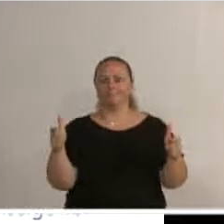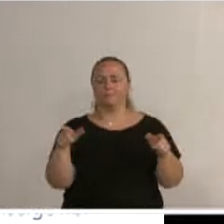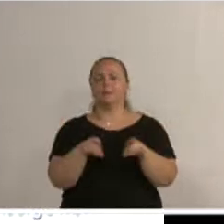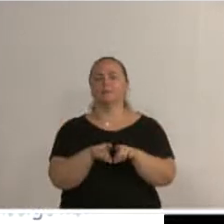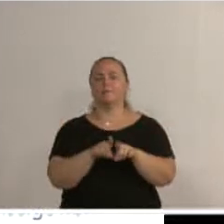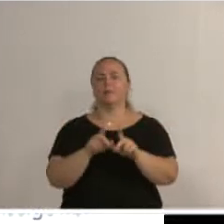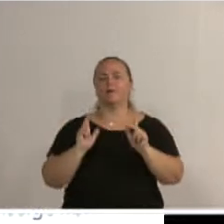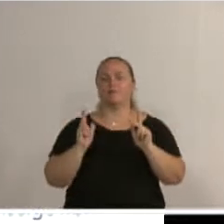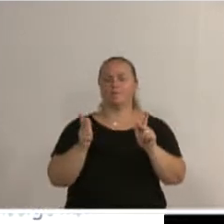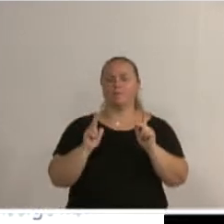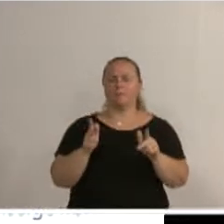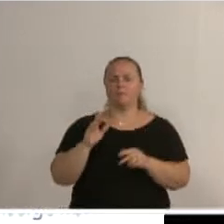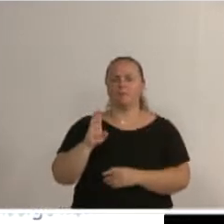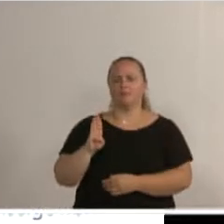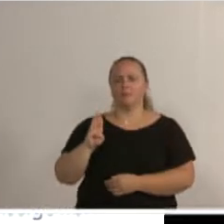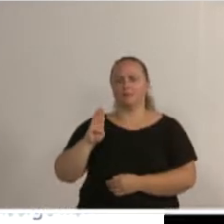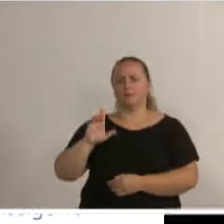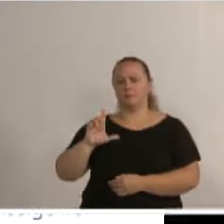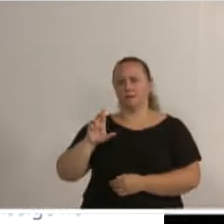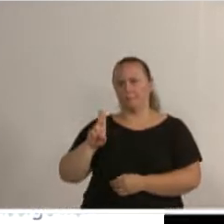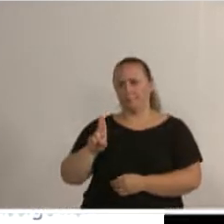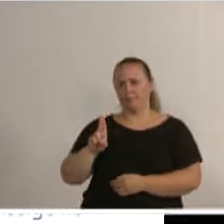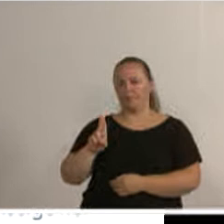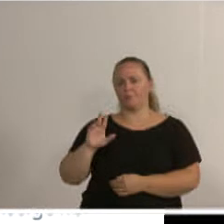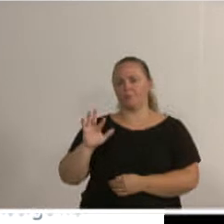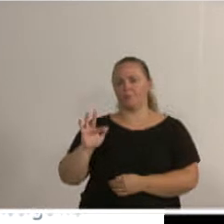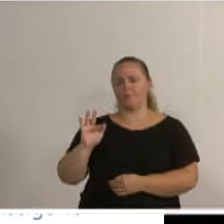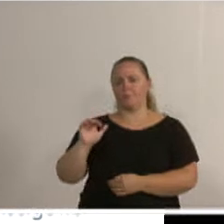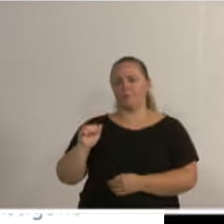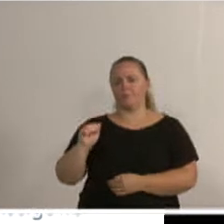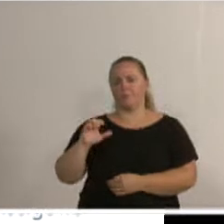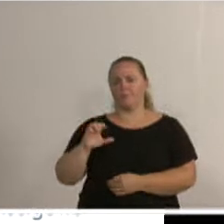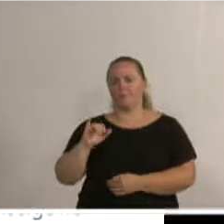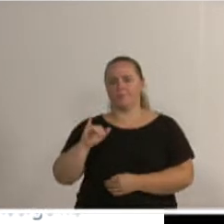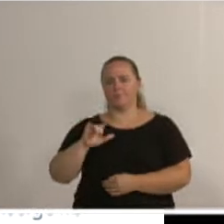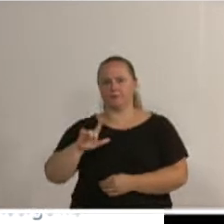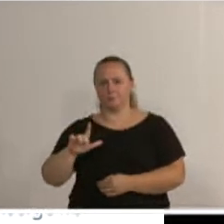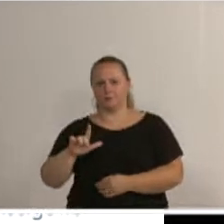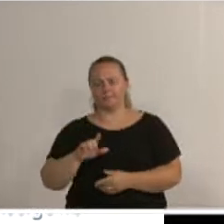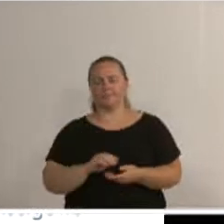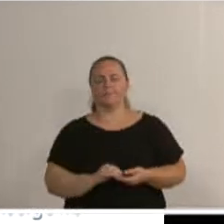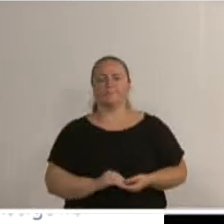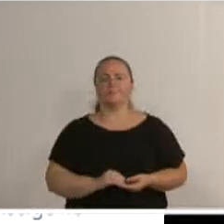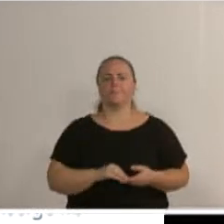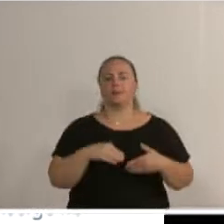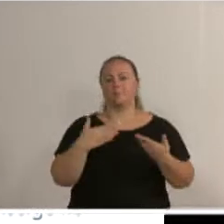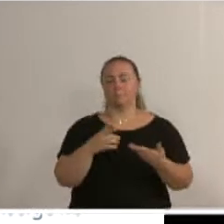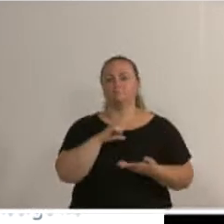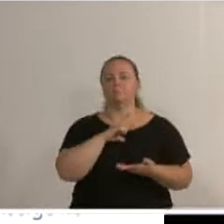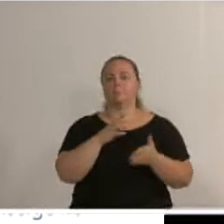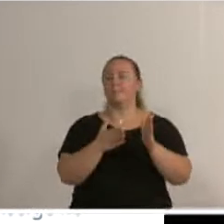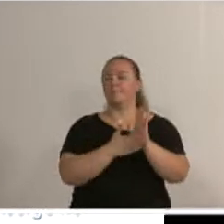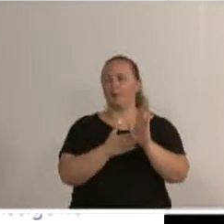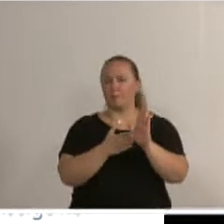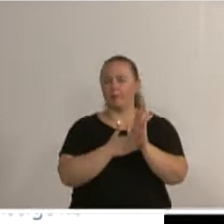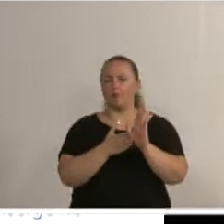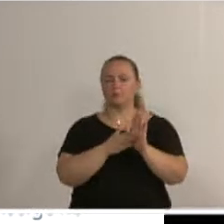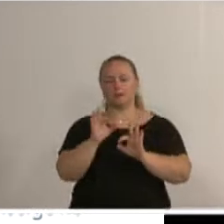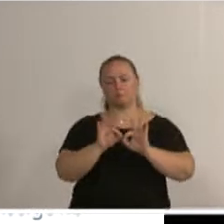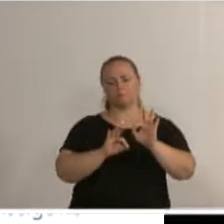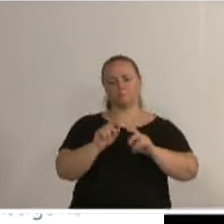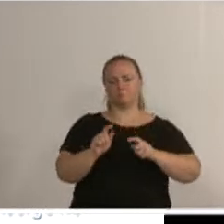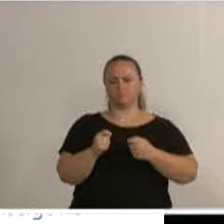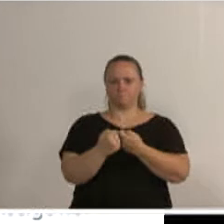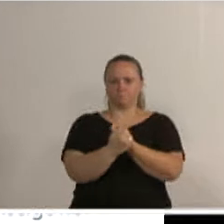que são o Blue Fácil, por algumas questões. Então, dentro das propostas de adequação da operação, né, essa comissão